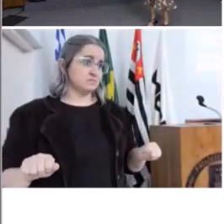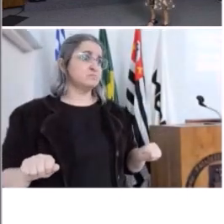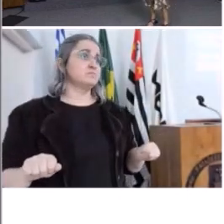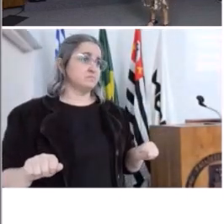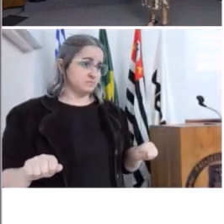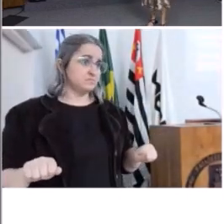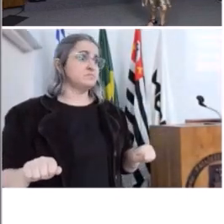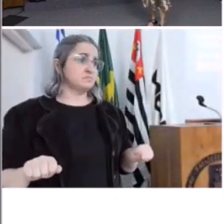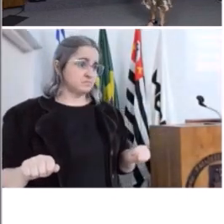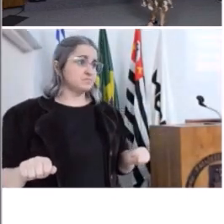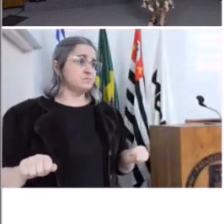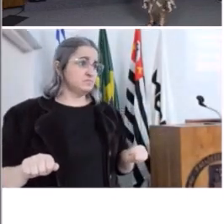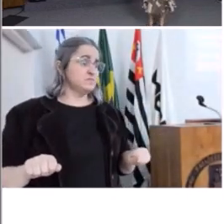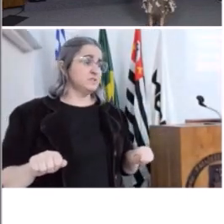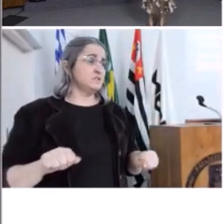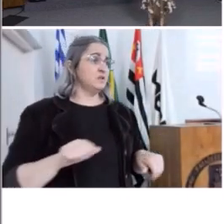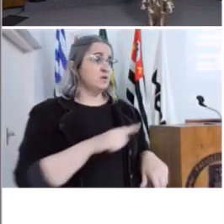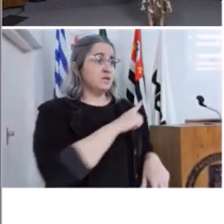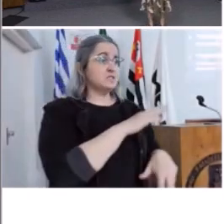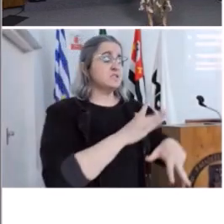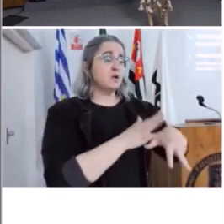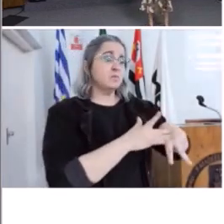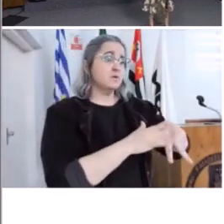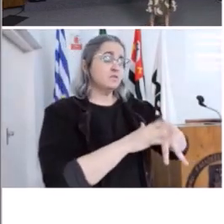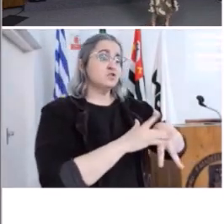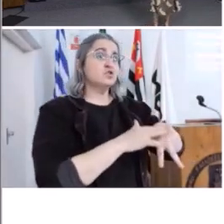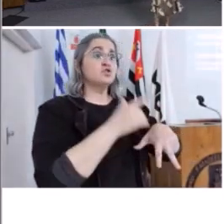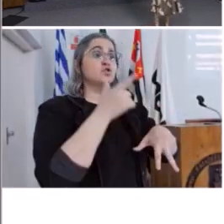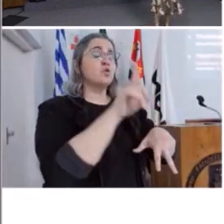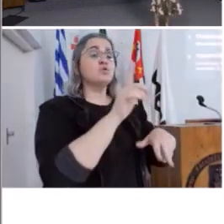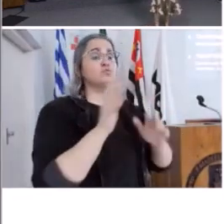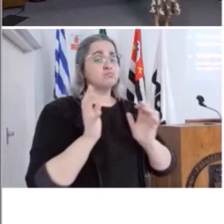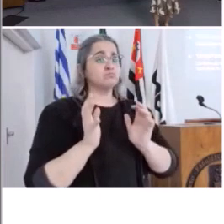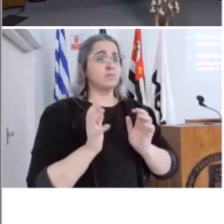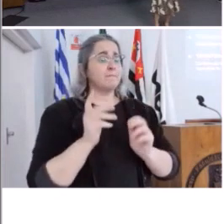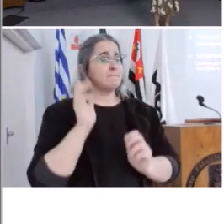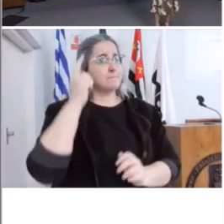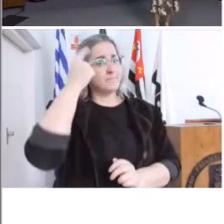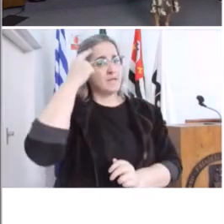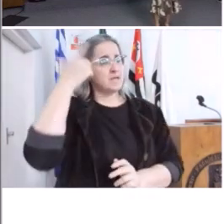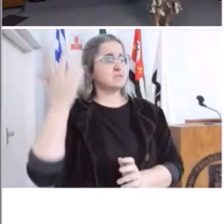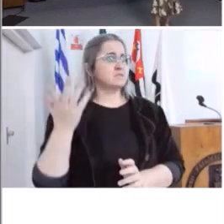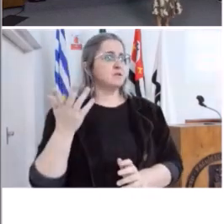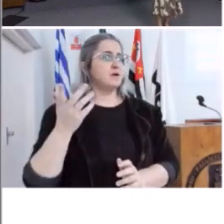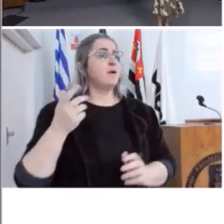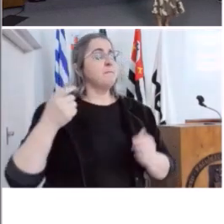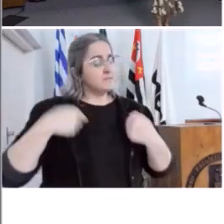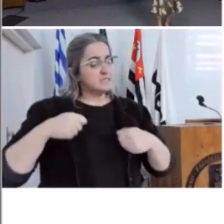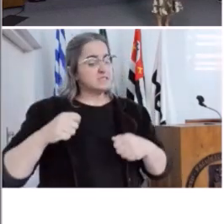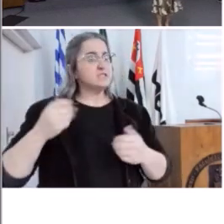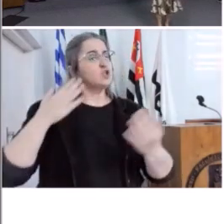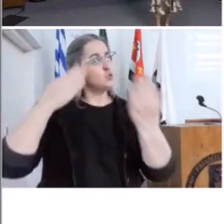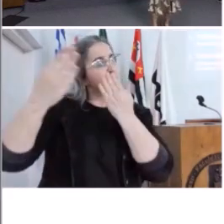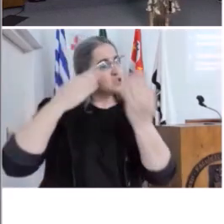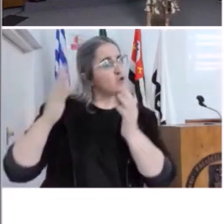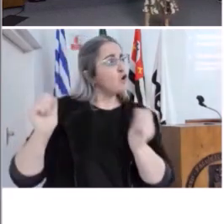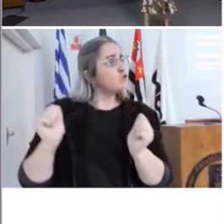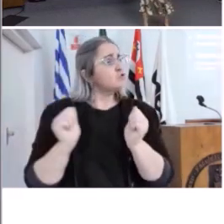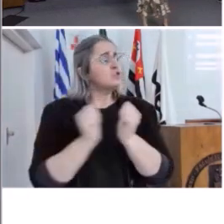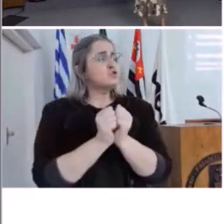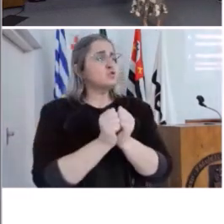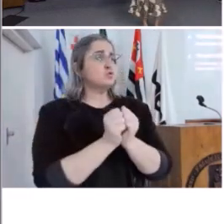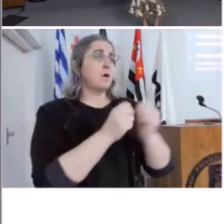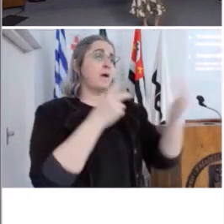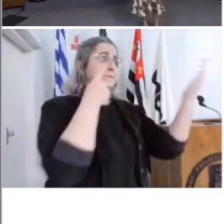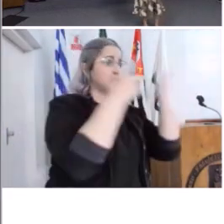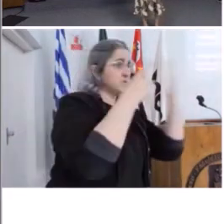nessa categoria é outra pegada, é um outro grupo de profissionais. Não tem como você não ter um psicólogo junto. Psiquiatra